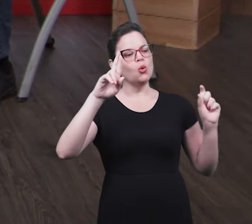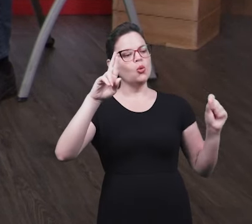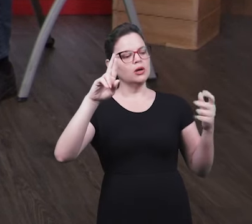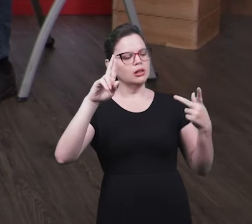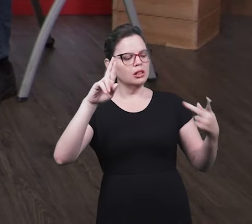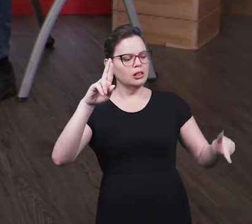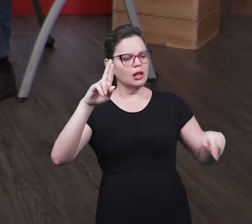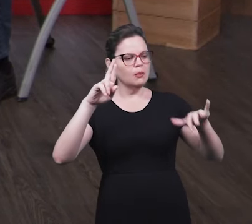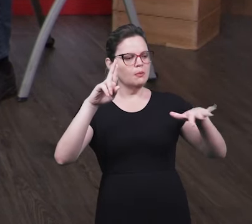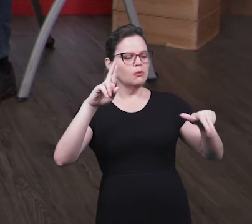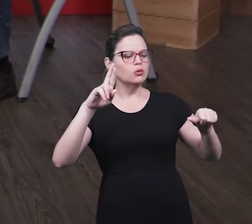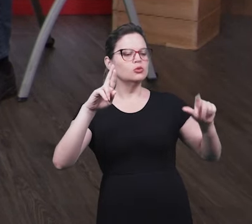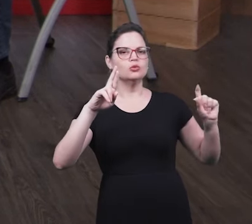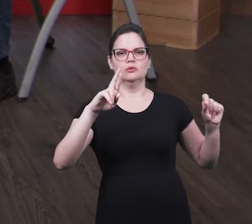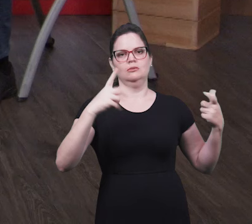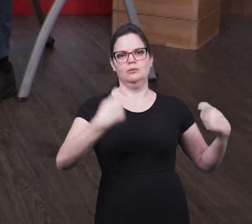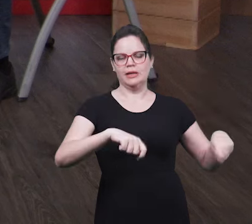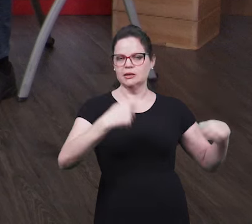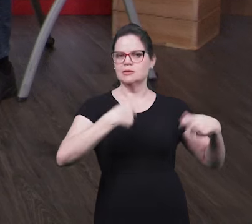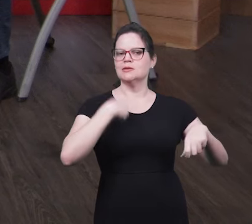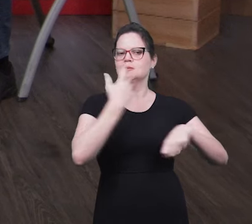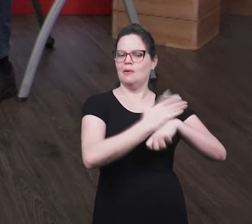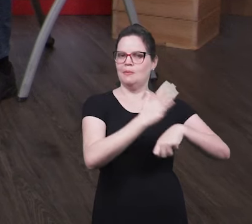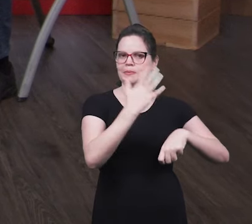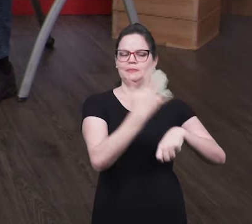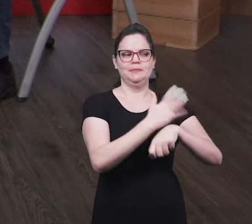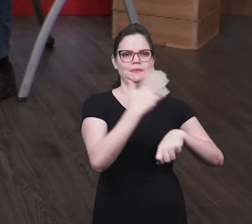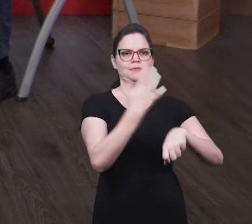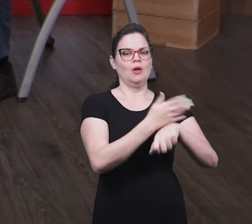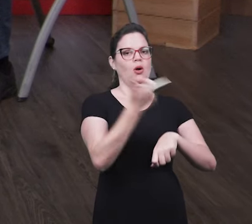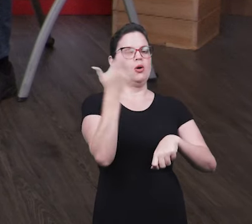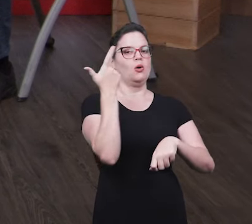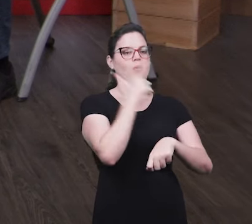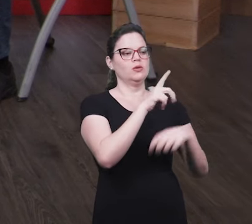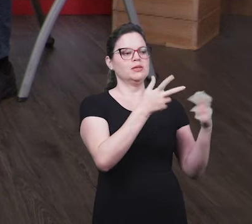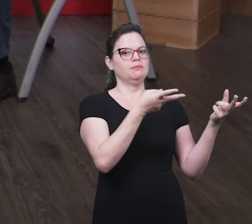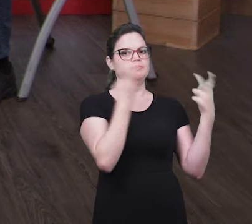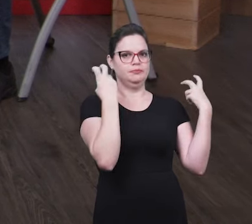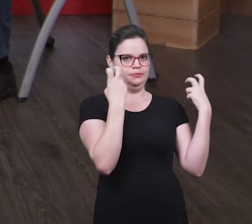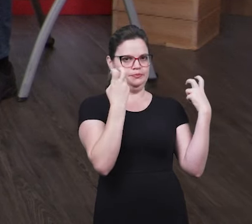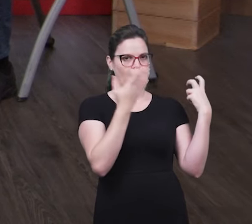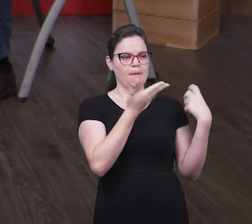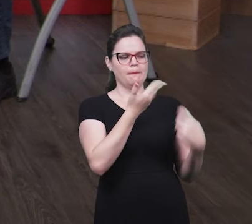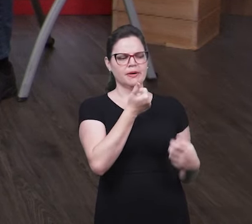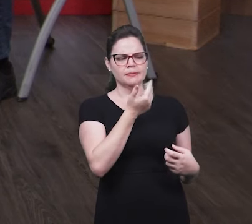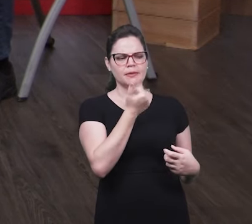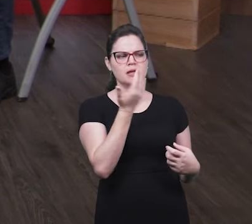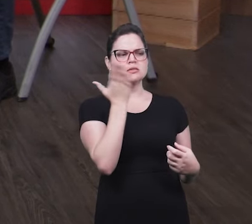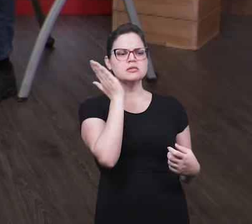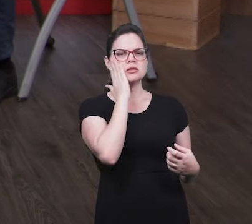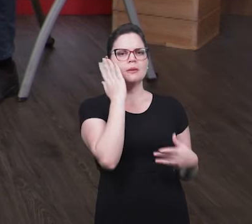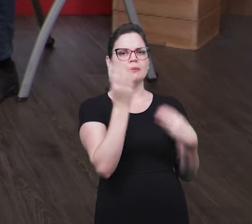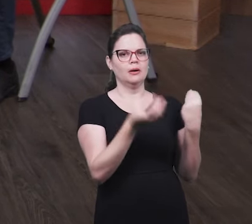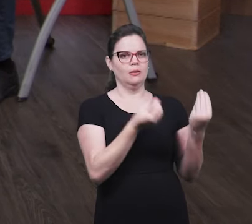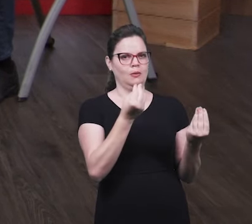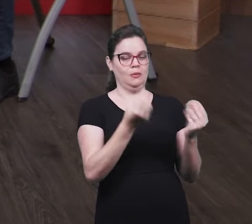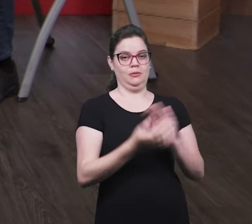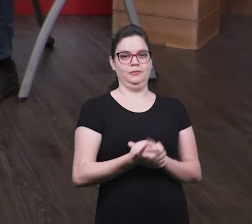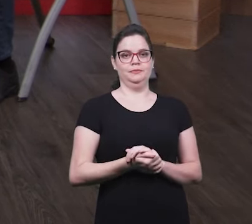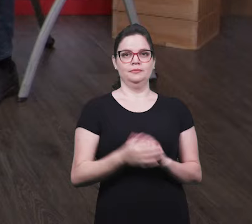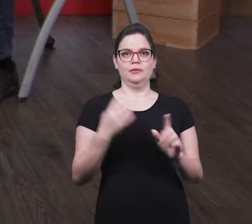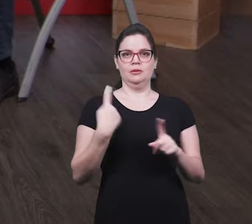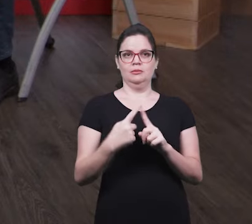Santo. E aí eu já parto para uma outra questão, que no início as